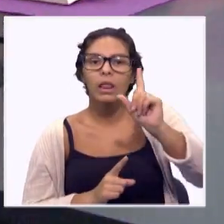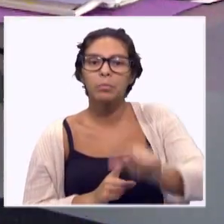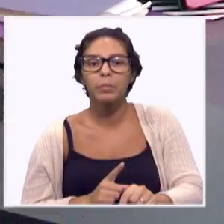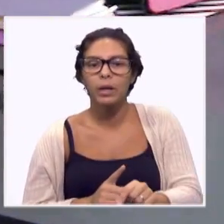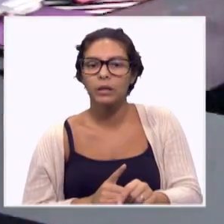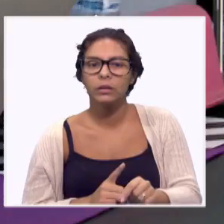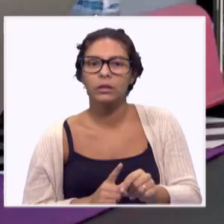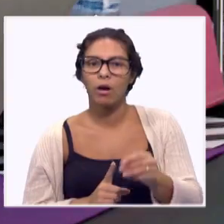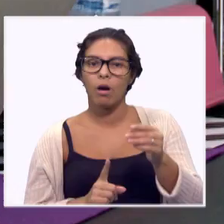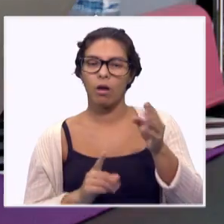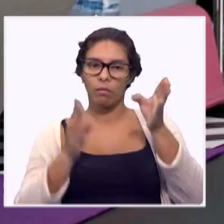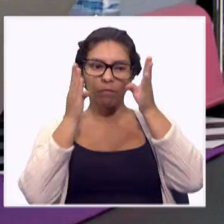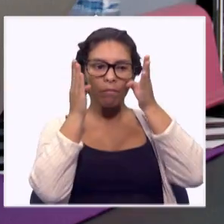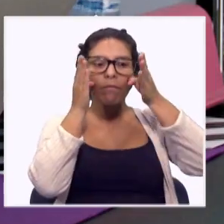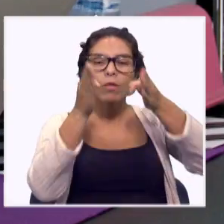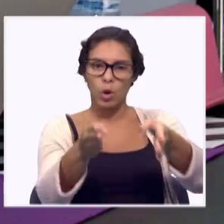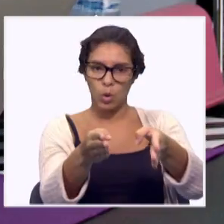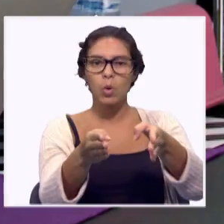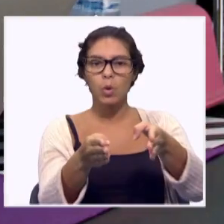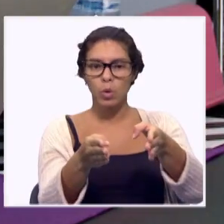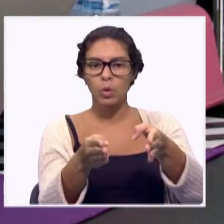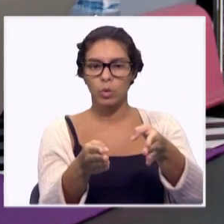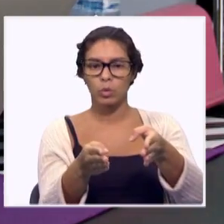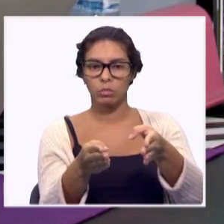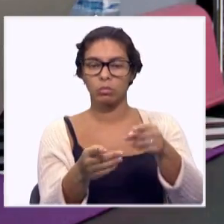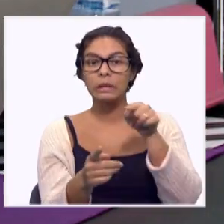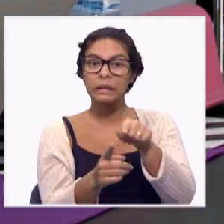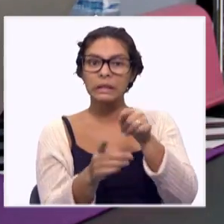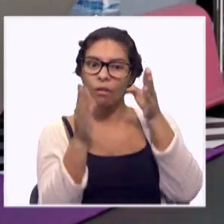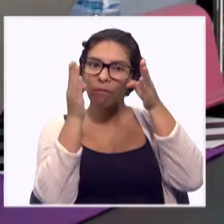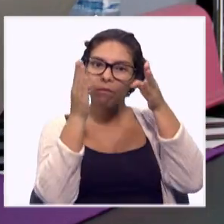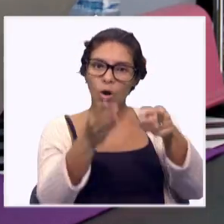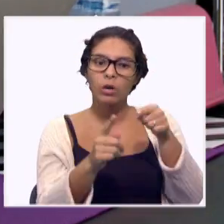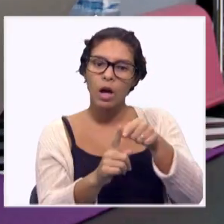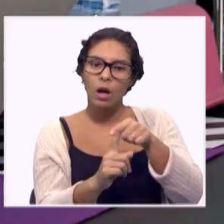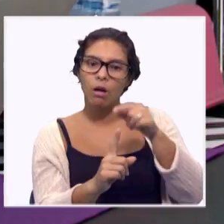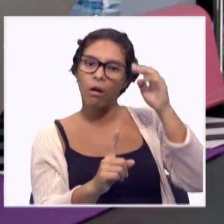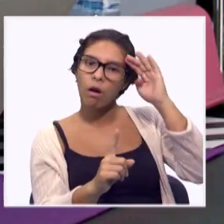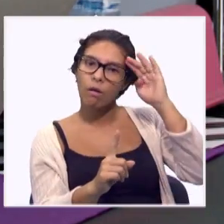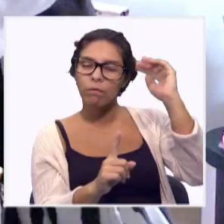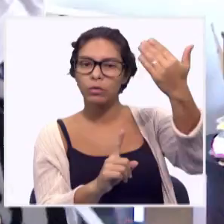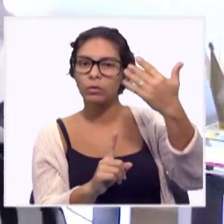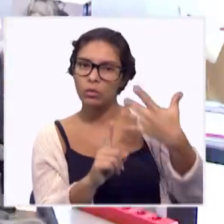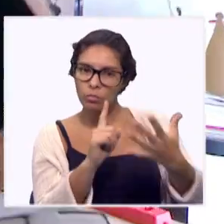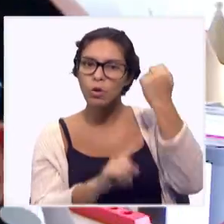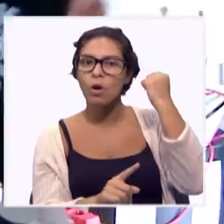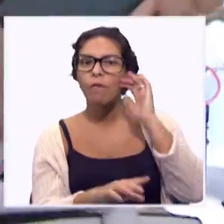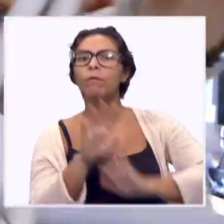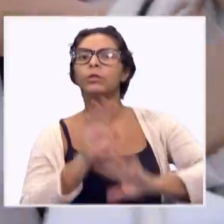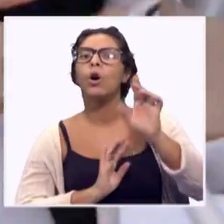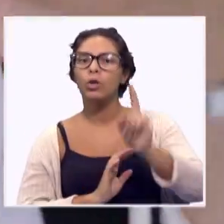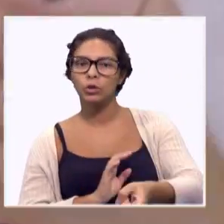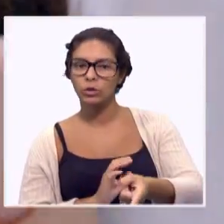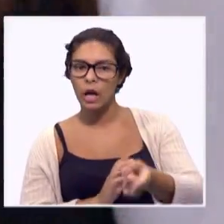tem mesmo de... O foco é naquilo que a pessoa quer fazer e